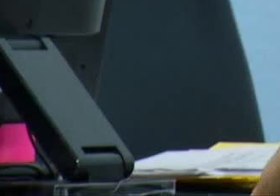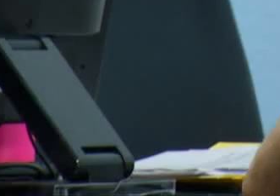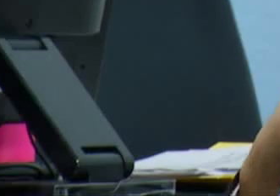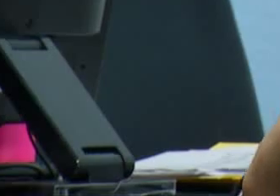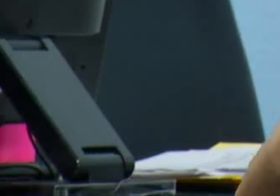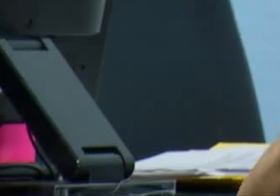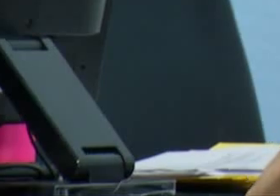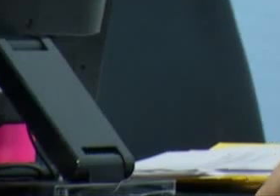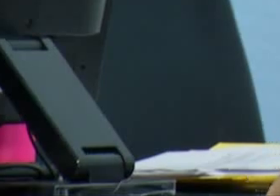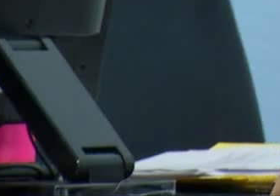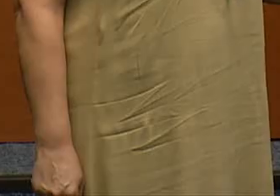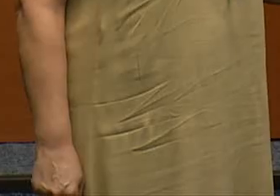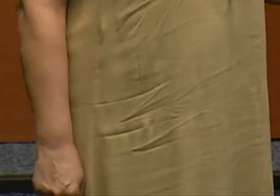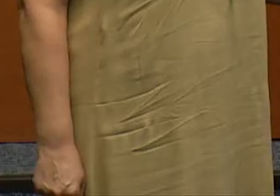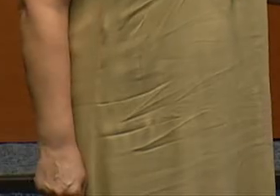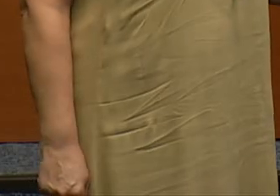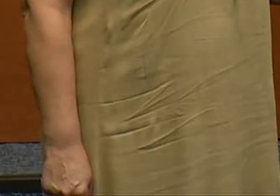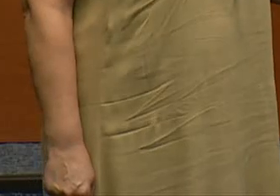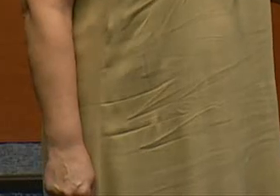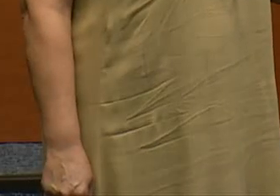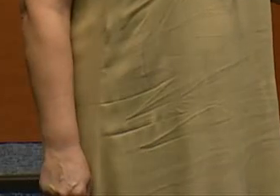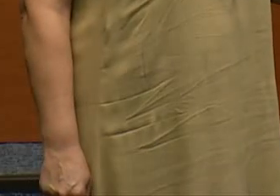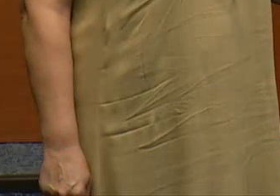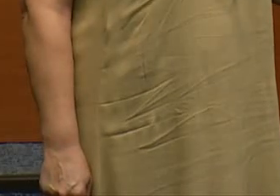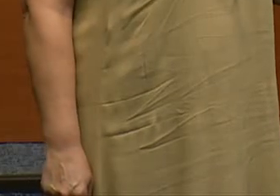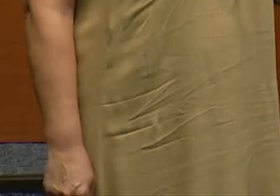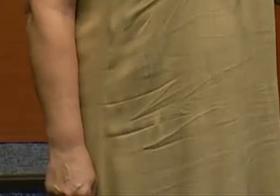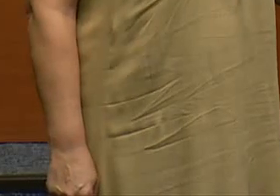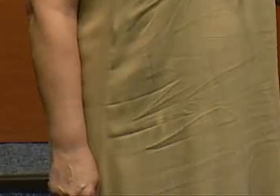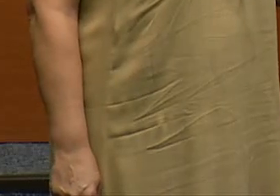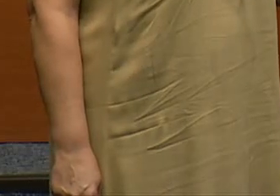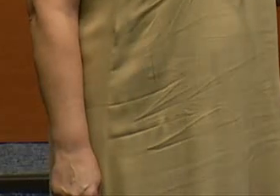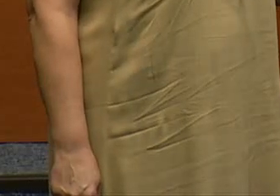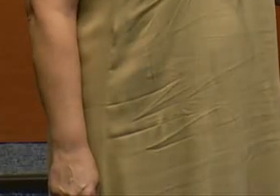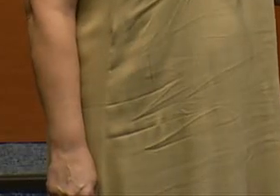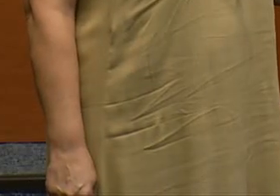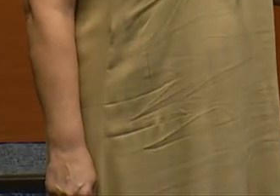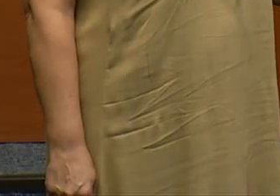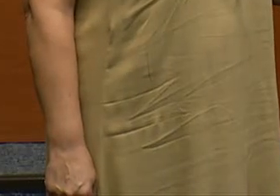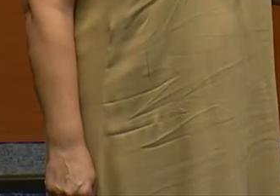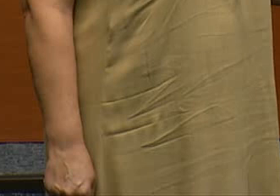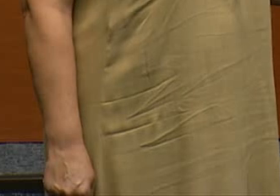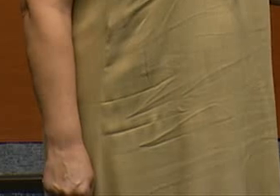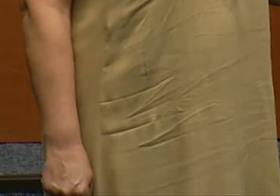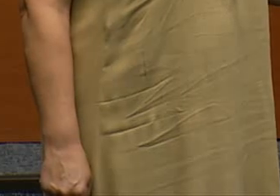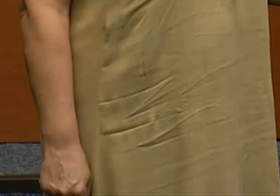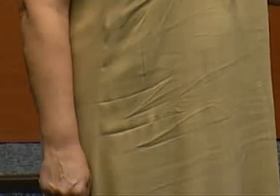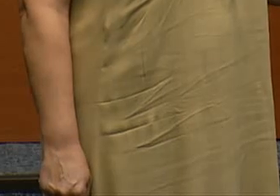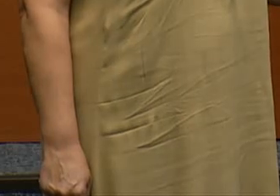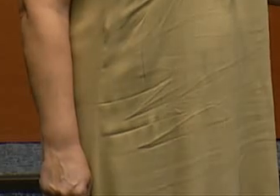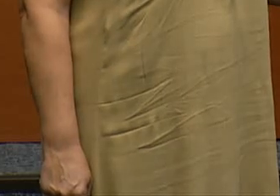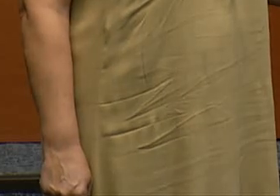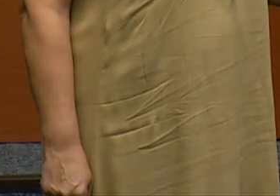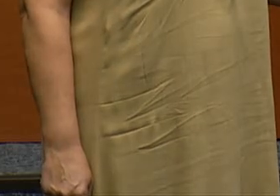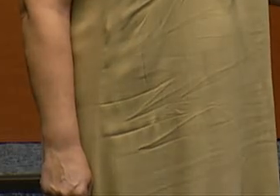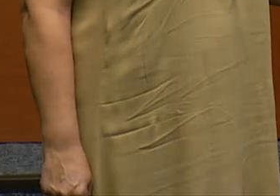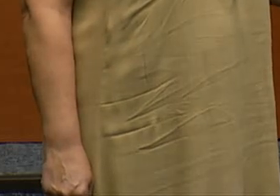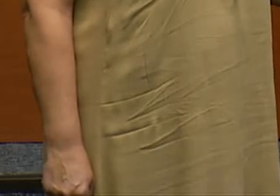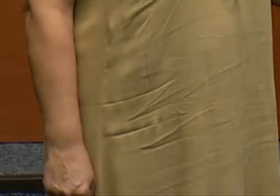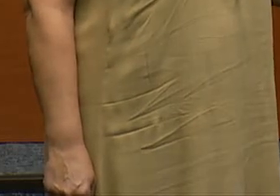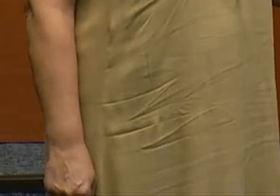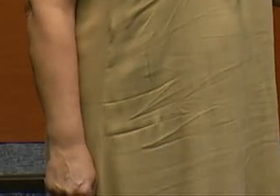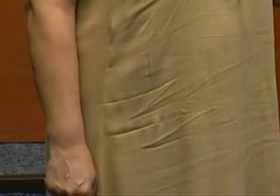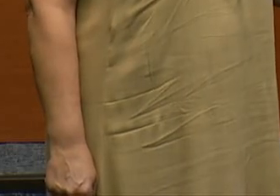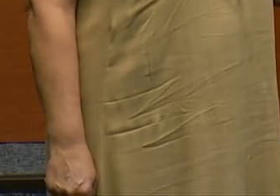senhor a maior honraria dessa casa. Poucas pessoas homenageei com esse título. A gente pode dar 8 títulos por